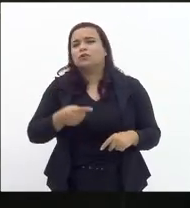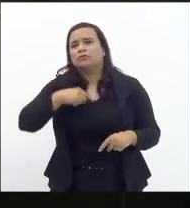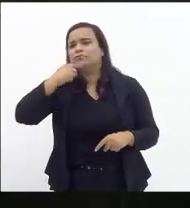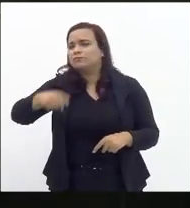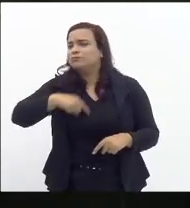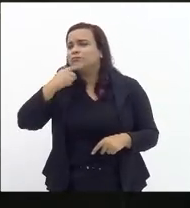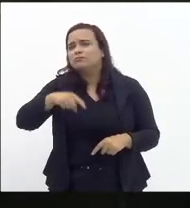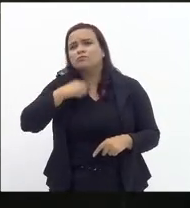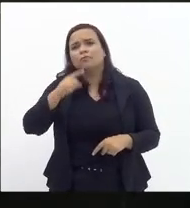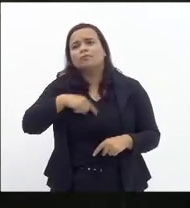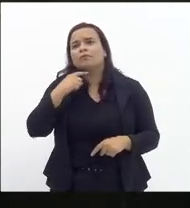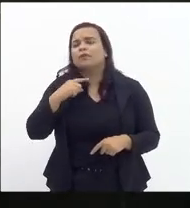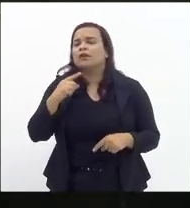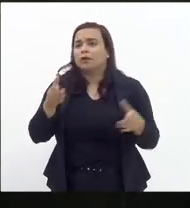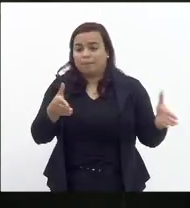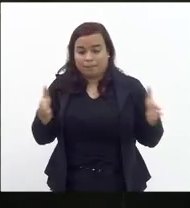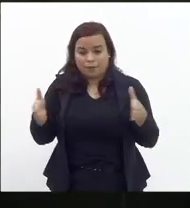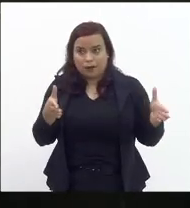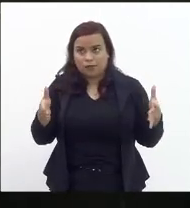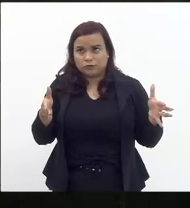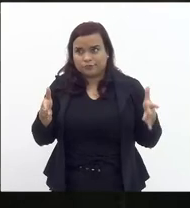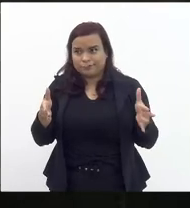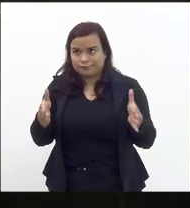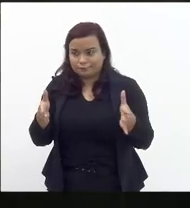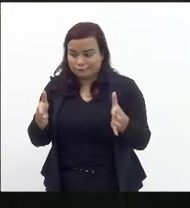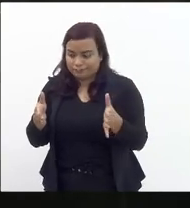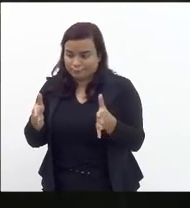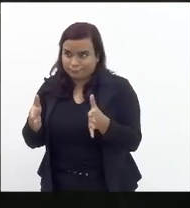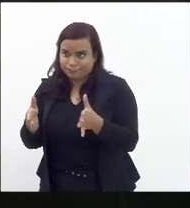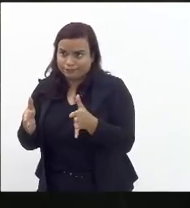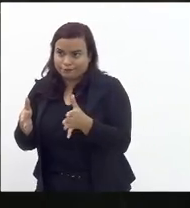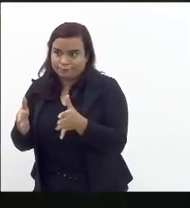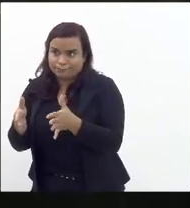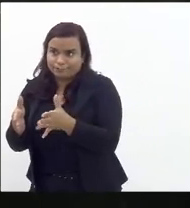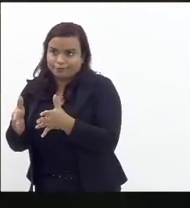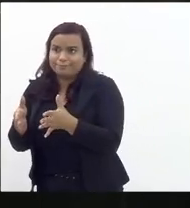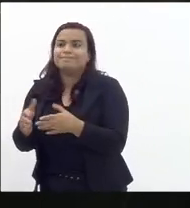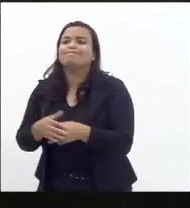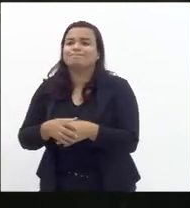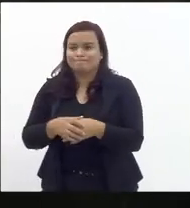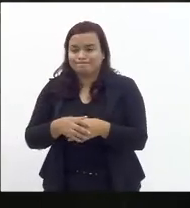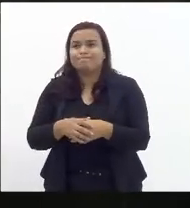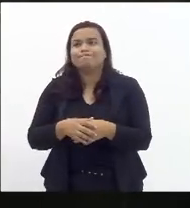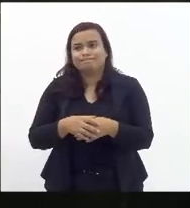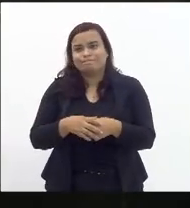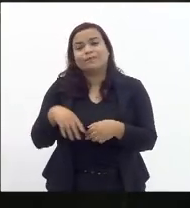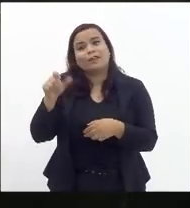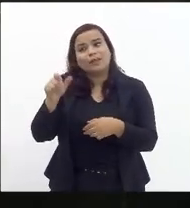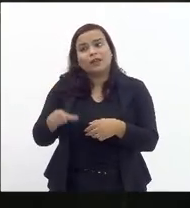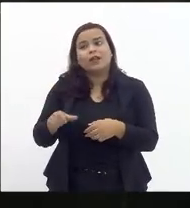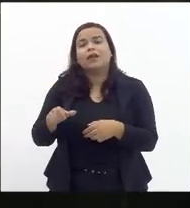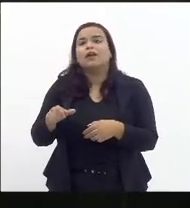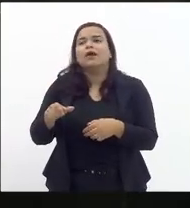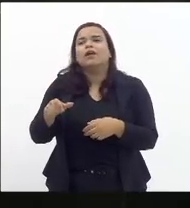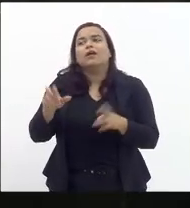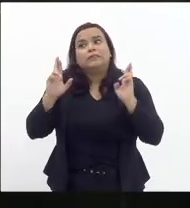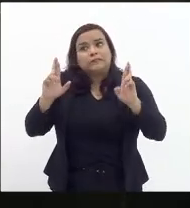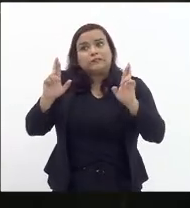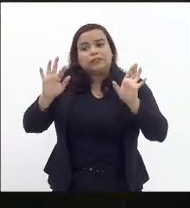está correndo e ela ficará conclusa, espero eu, antes desse ano